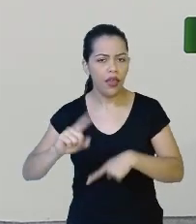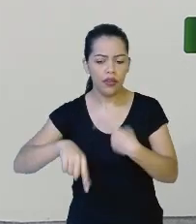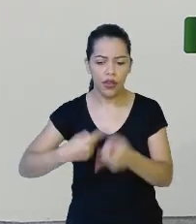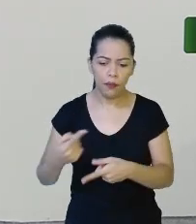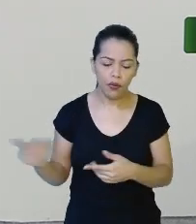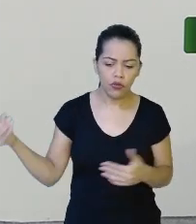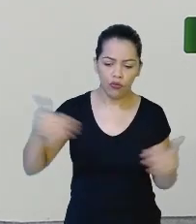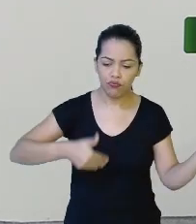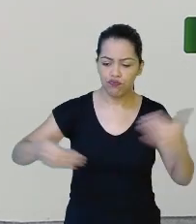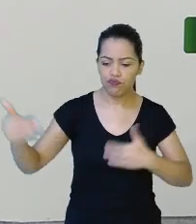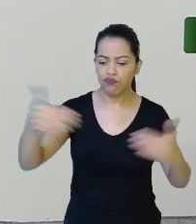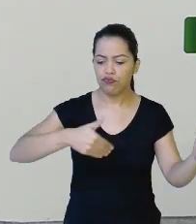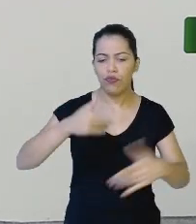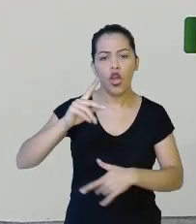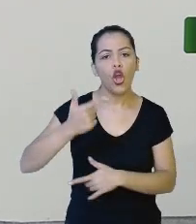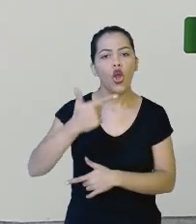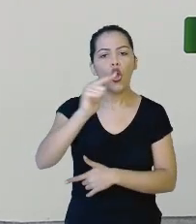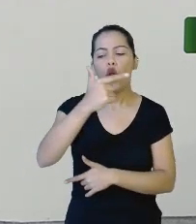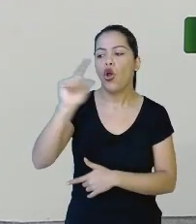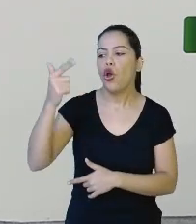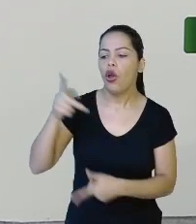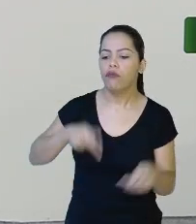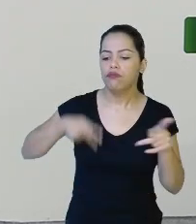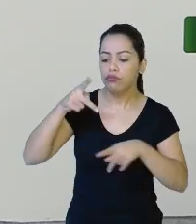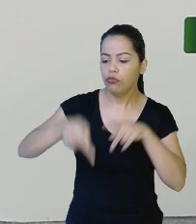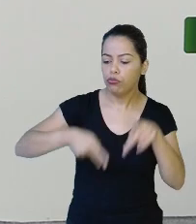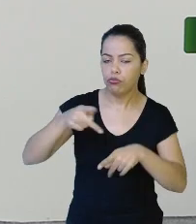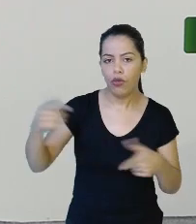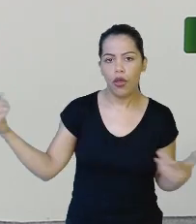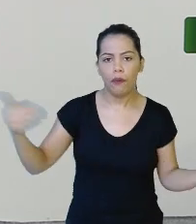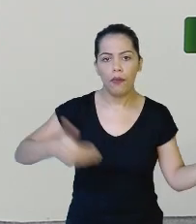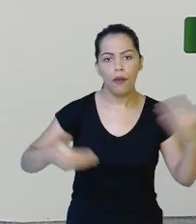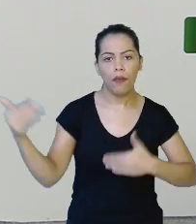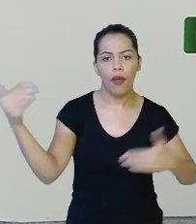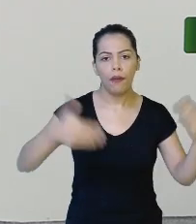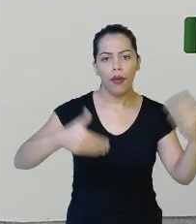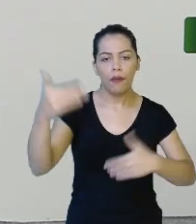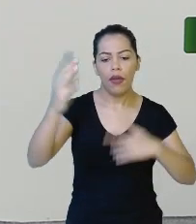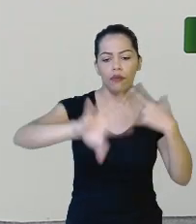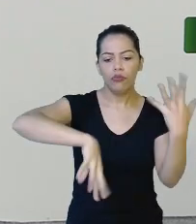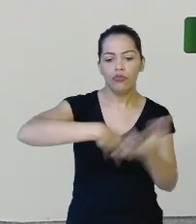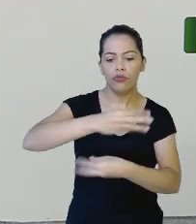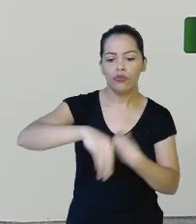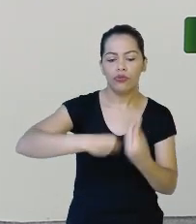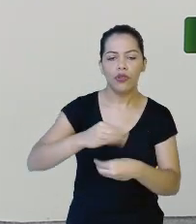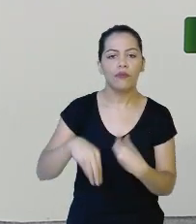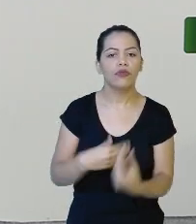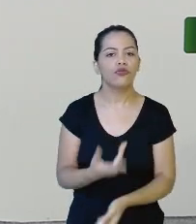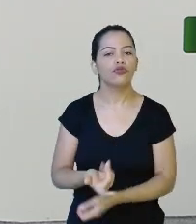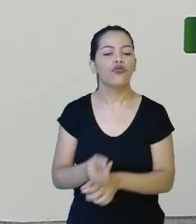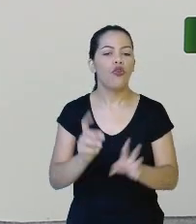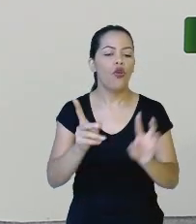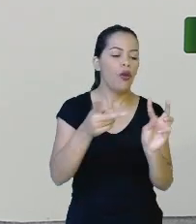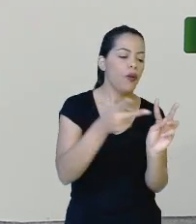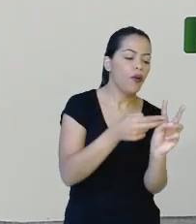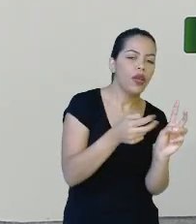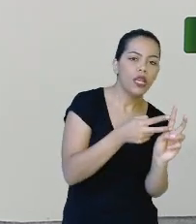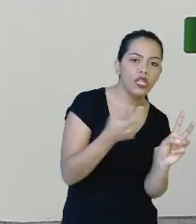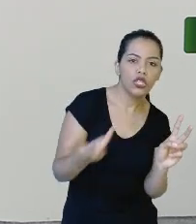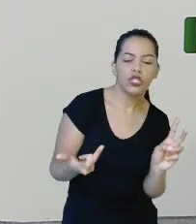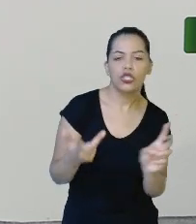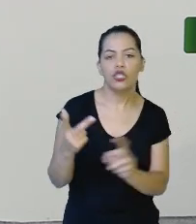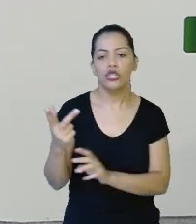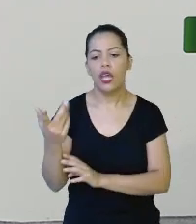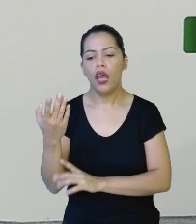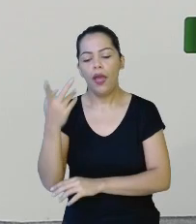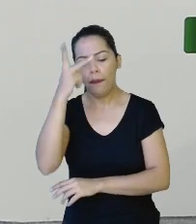outras situações e também a mistura de índio com negro, com índio com branco, também deu